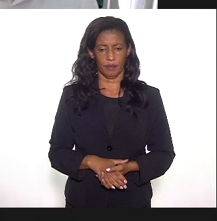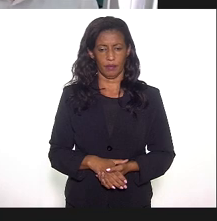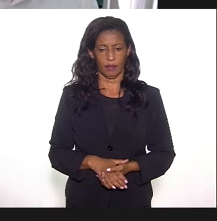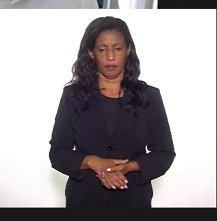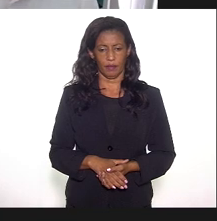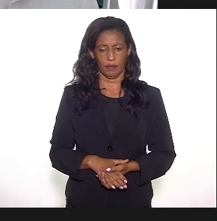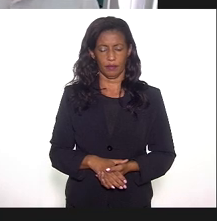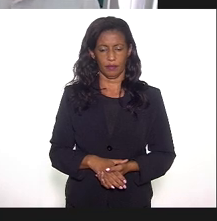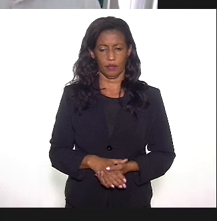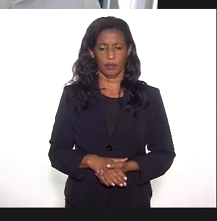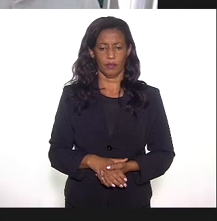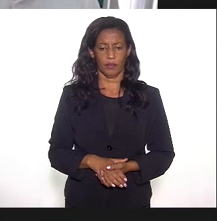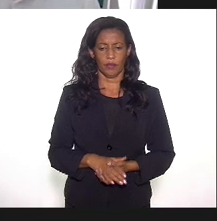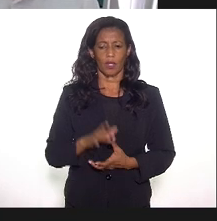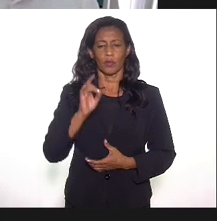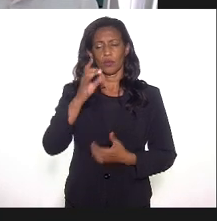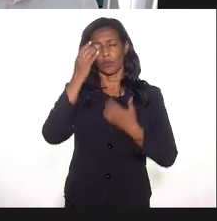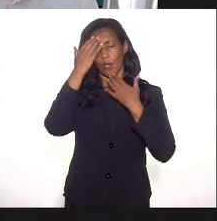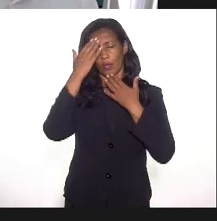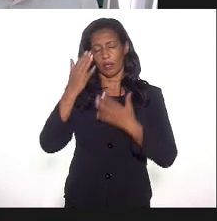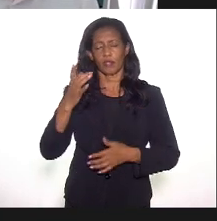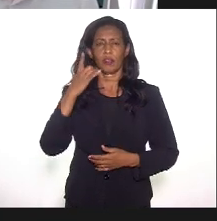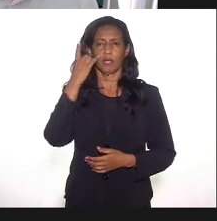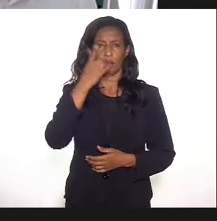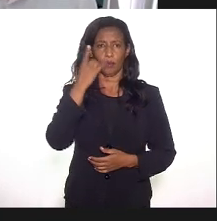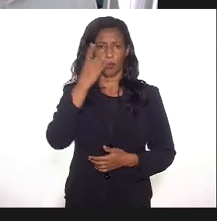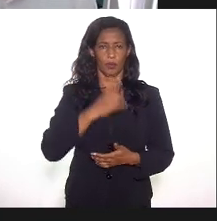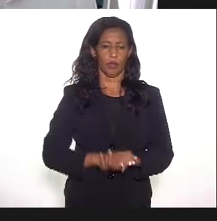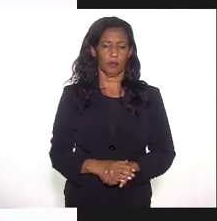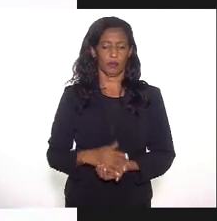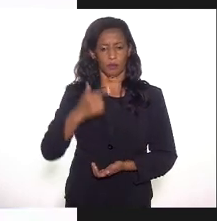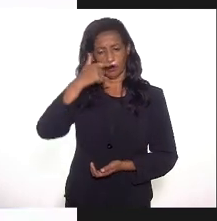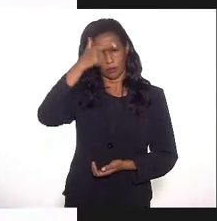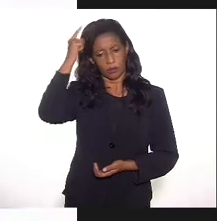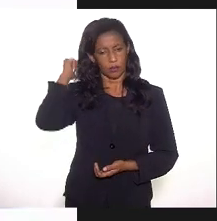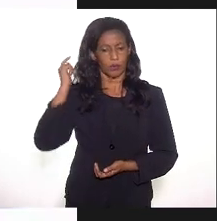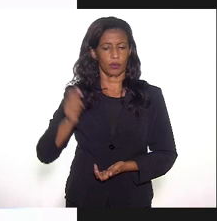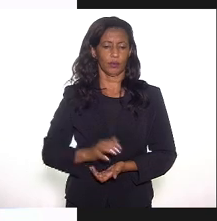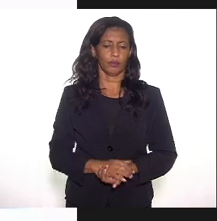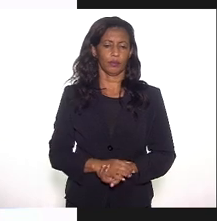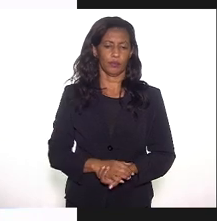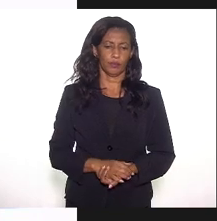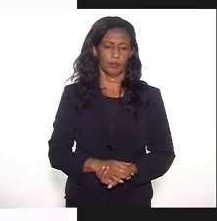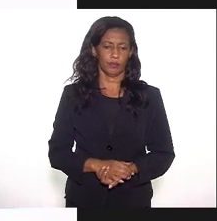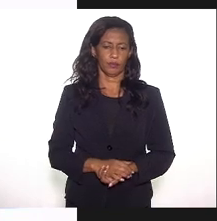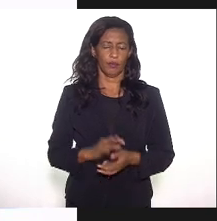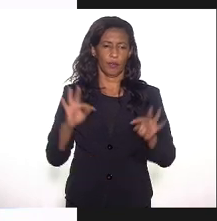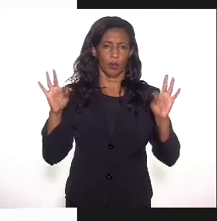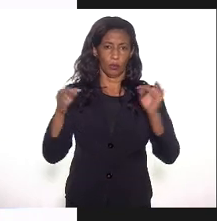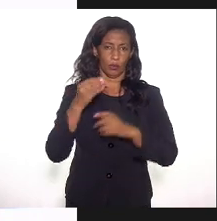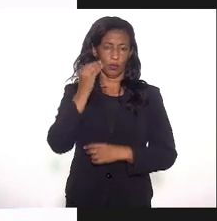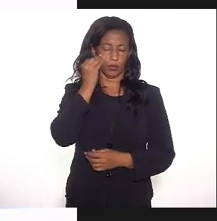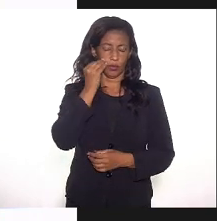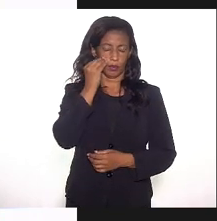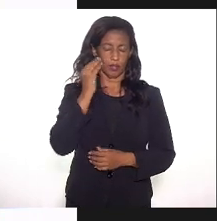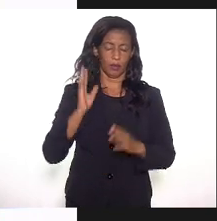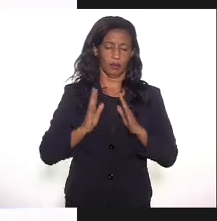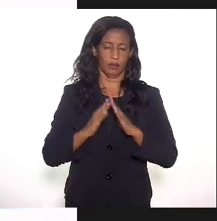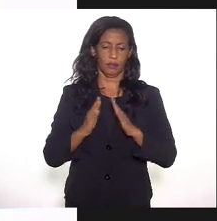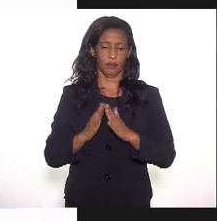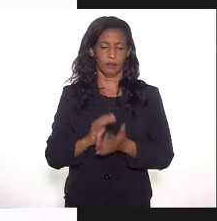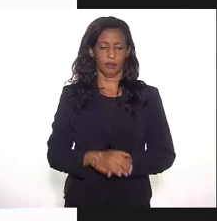Ok. Presidente, eu queria só agradecer ao deputado Luiz Paulo, que tem toda a experiência aqui da